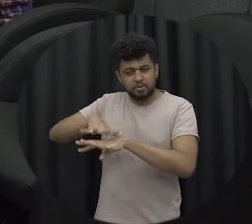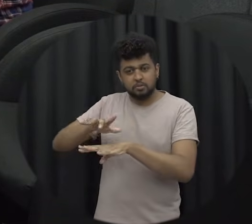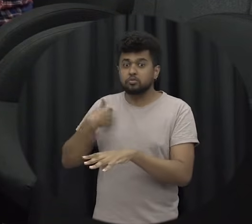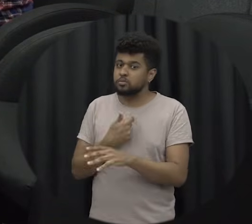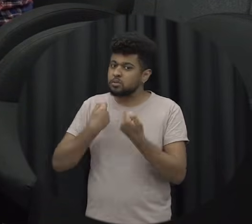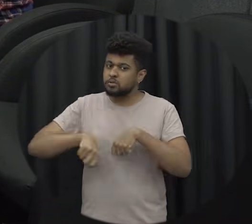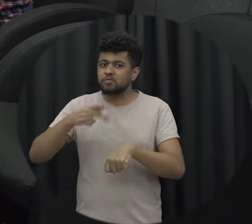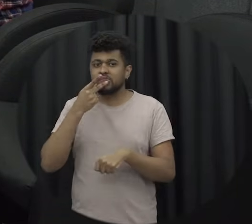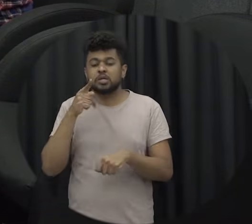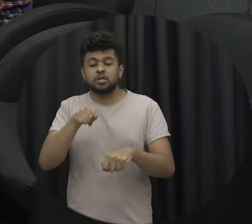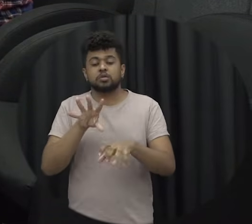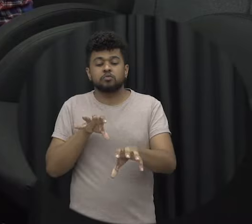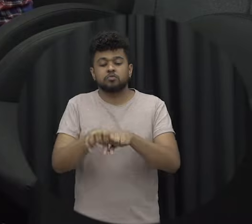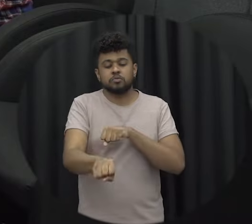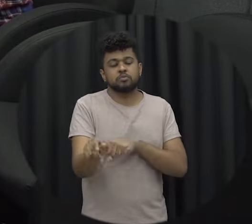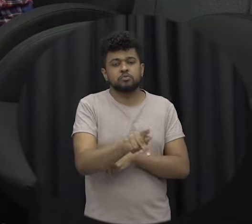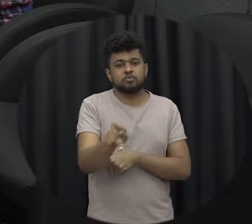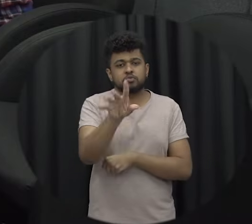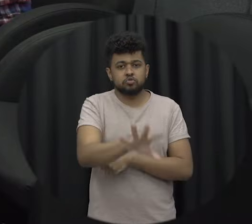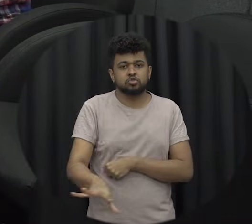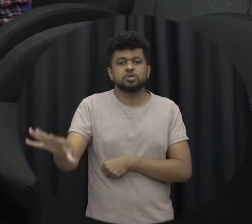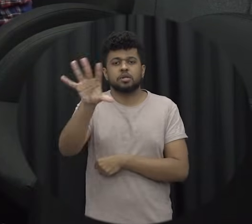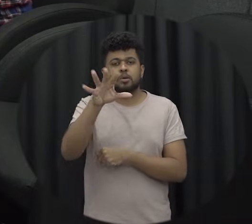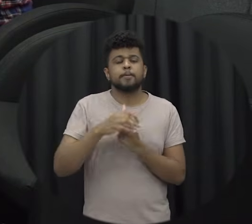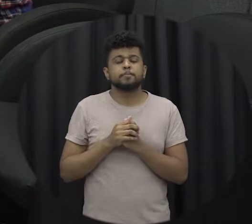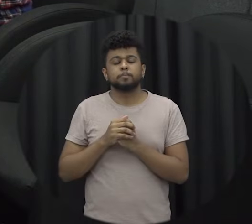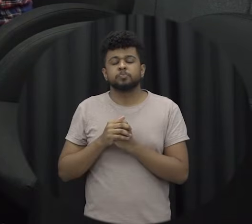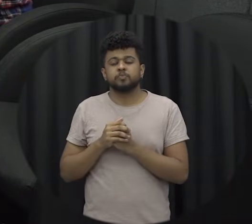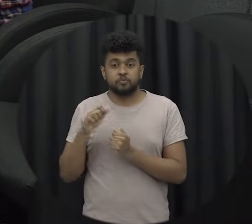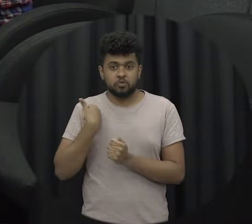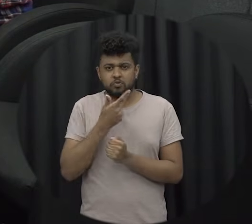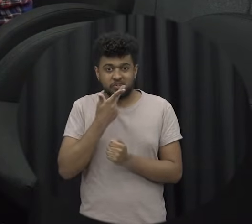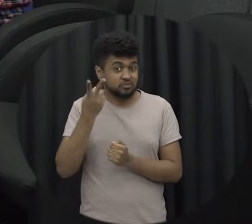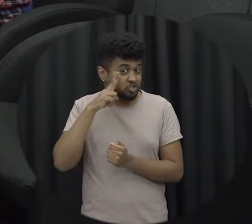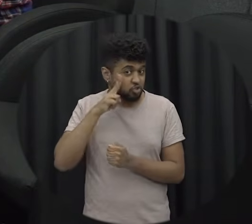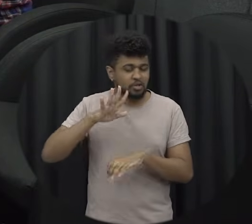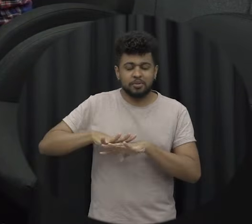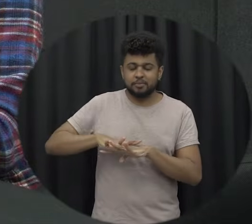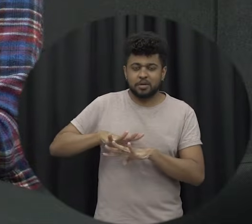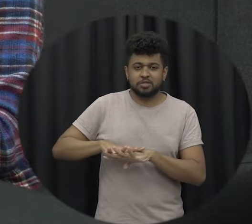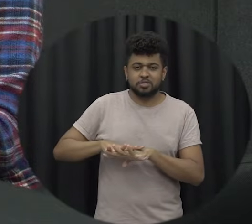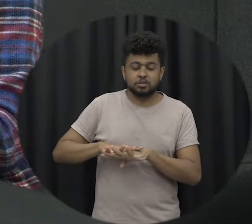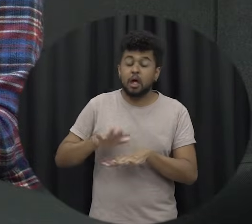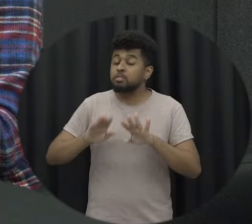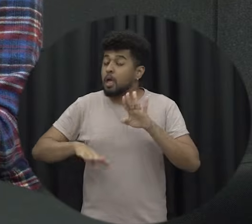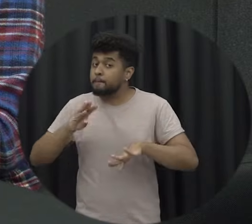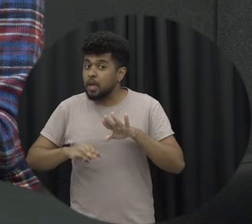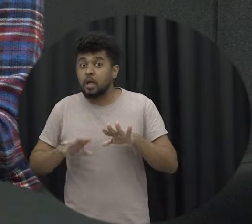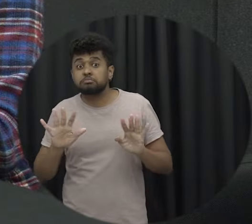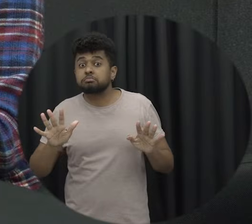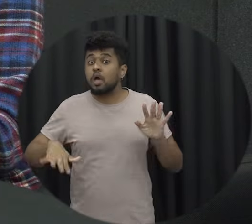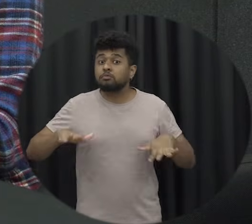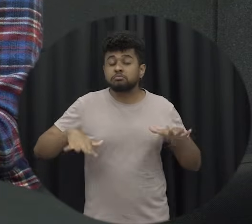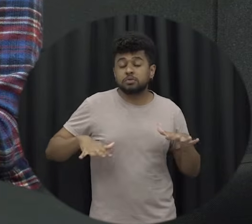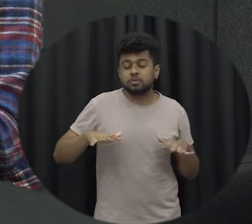formação de professores de forma geral, né? A gente está falando aqui de história da matemática, né? De repente, é preciso que os cursos